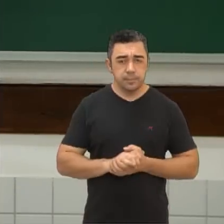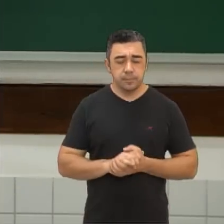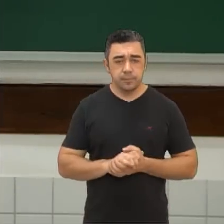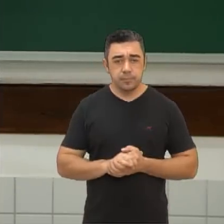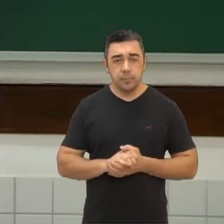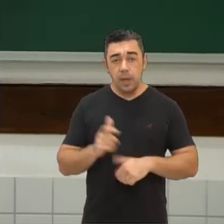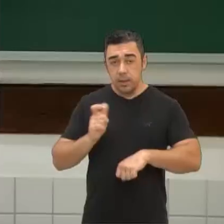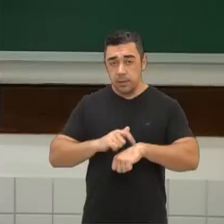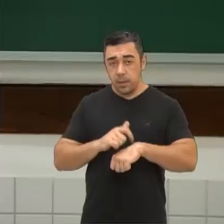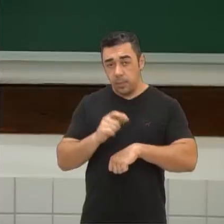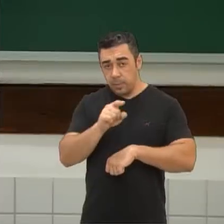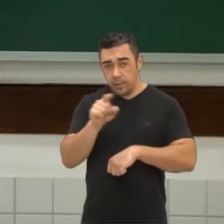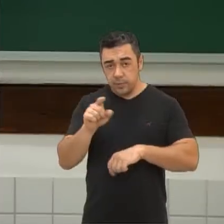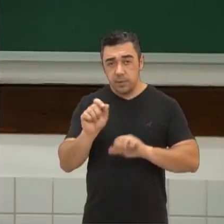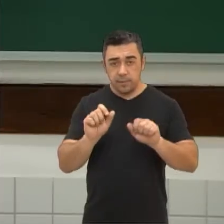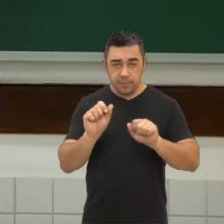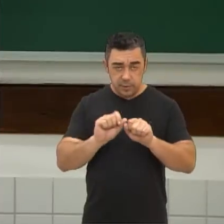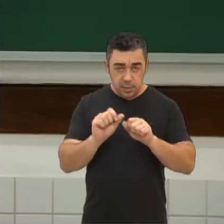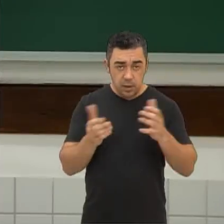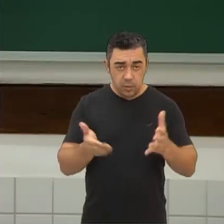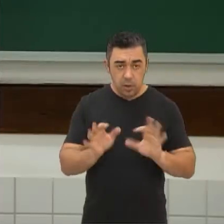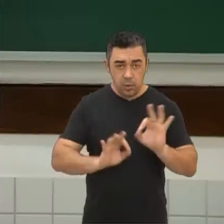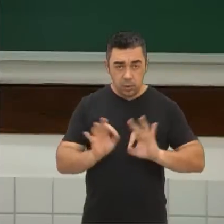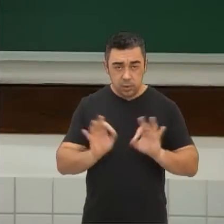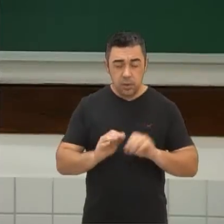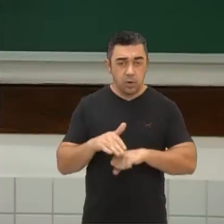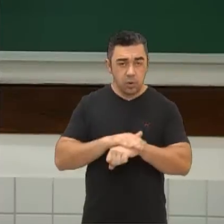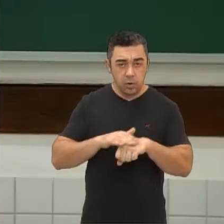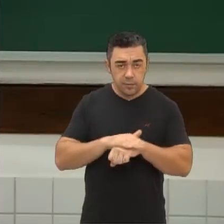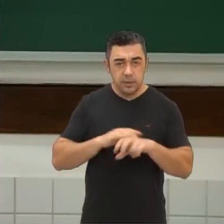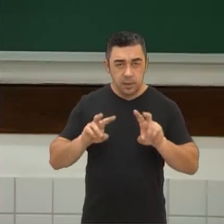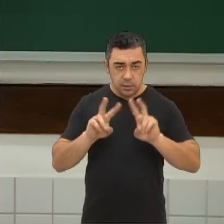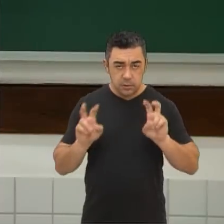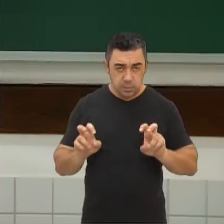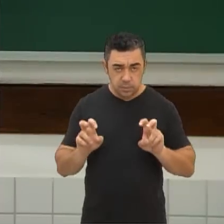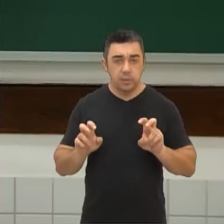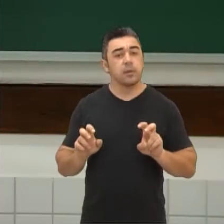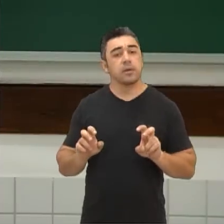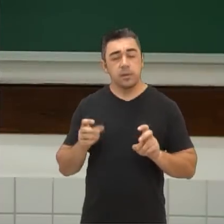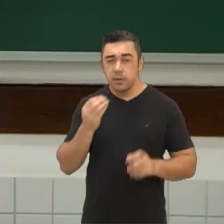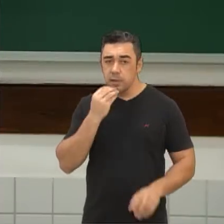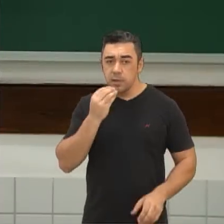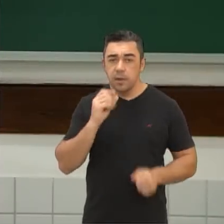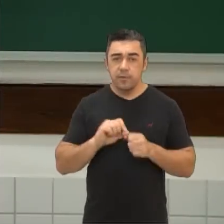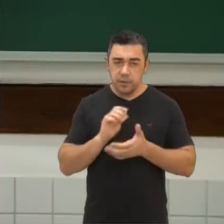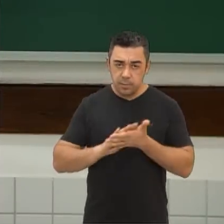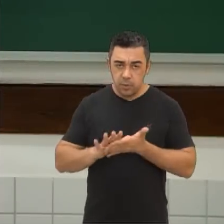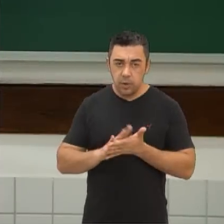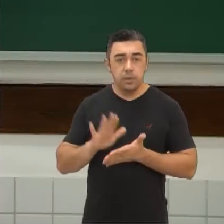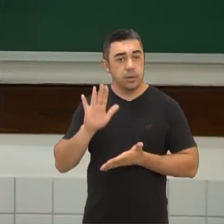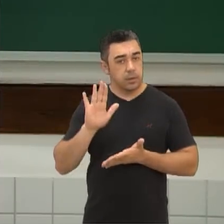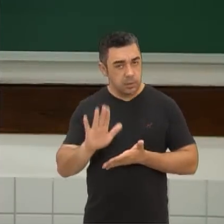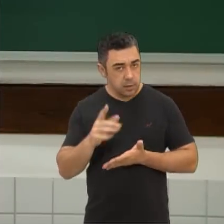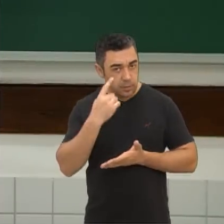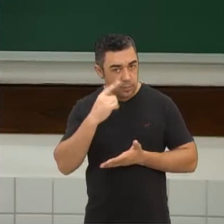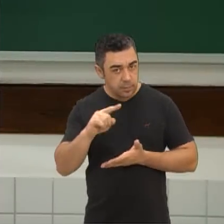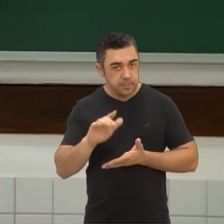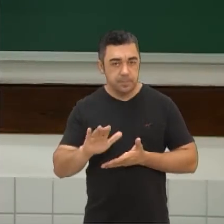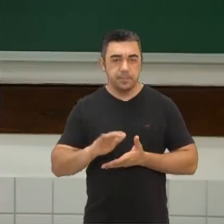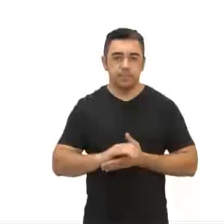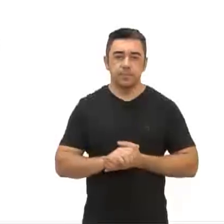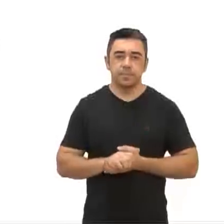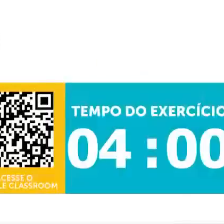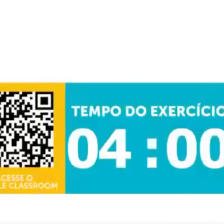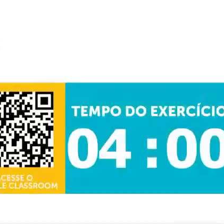consegue falar mais sobre ela, né? Fazer essa brincadeira, pegar e tirar um sarro daqui, um dali. É uma tradição da embolada, é legal. Lembre-se